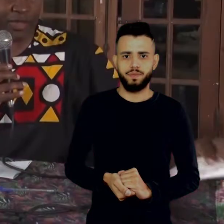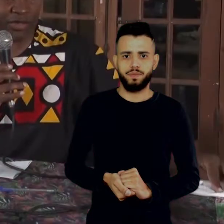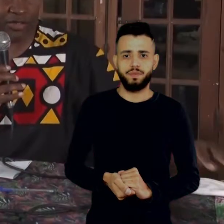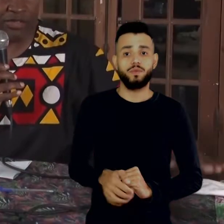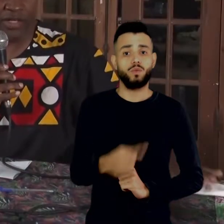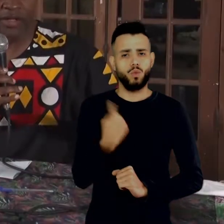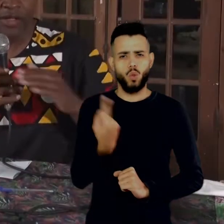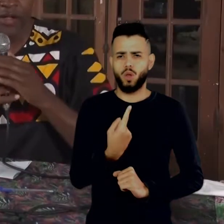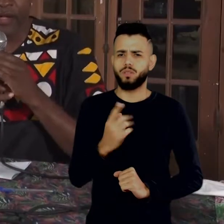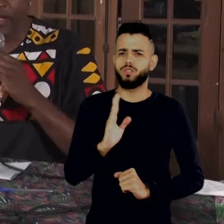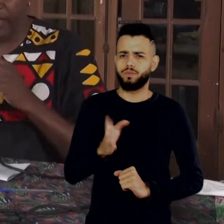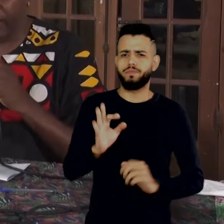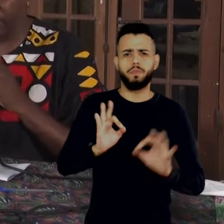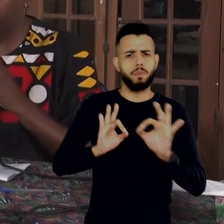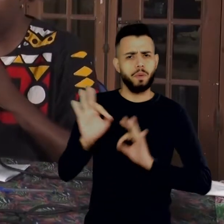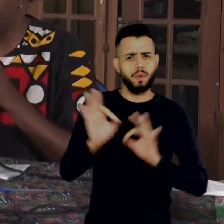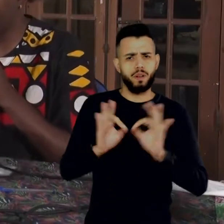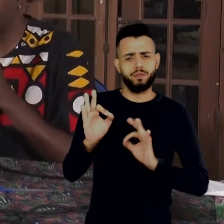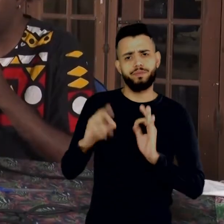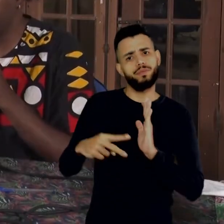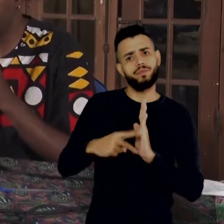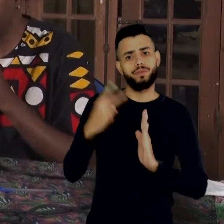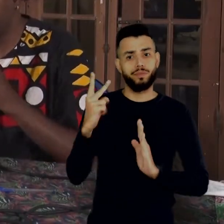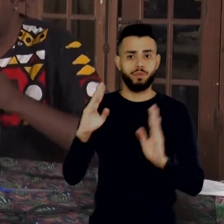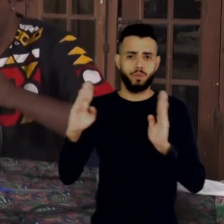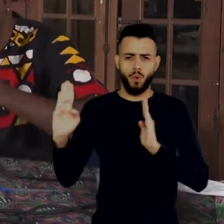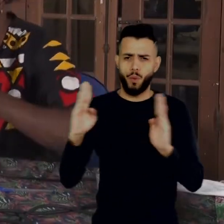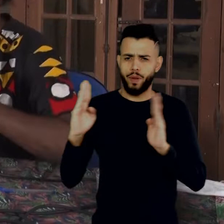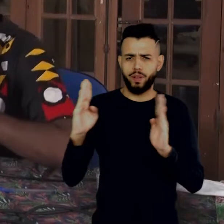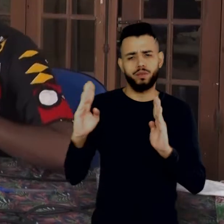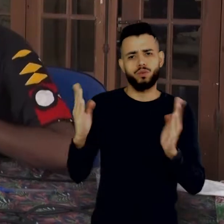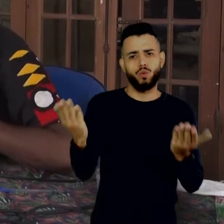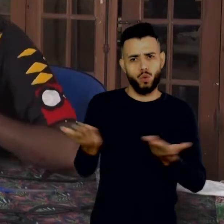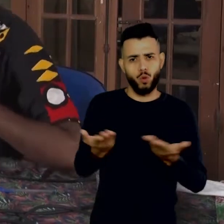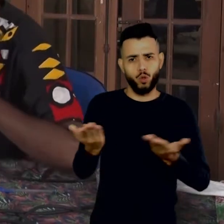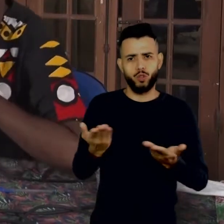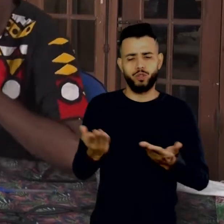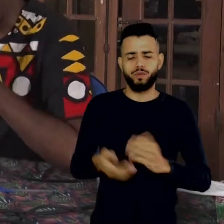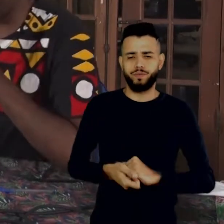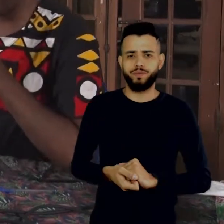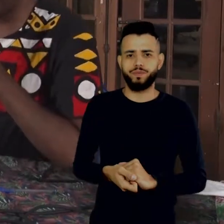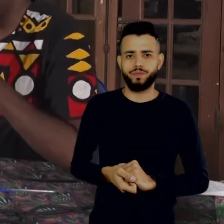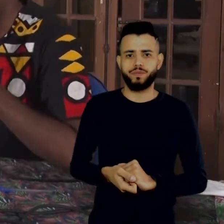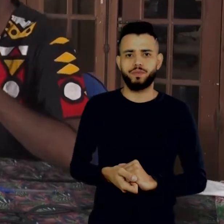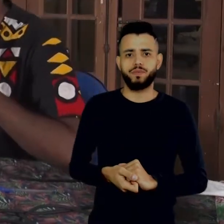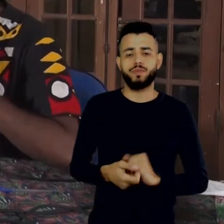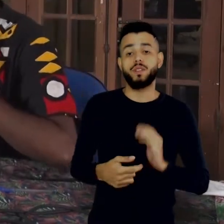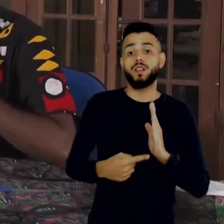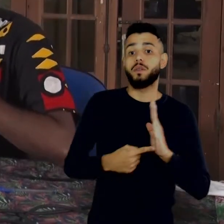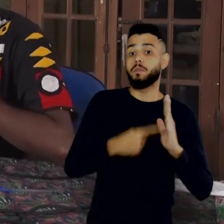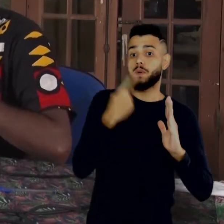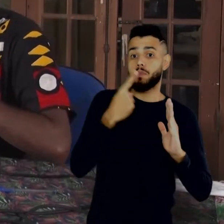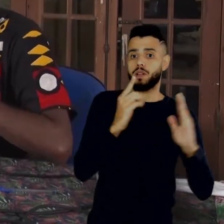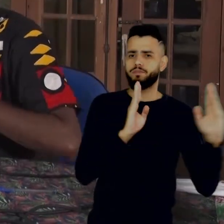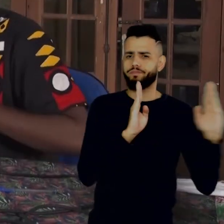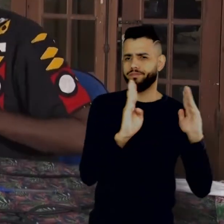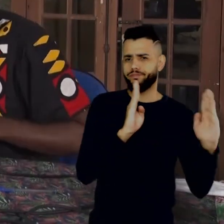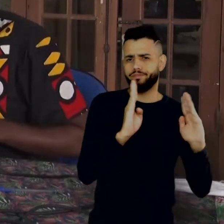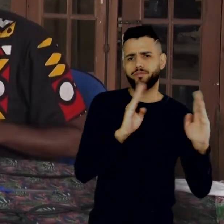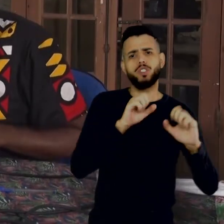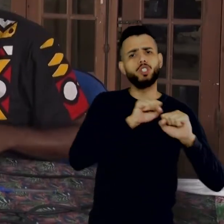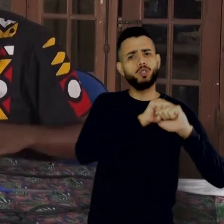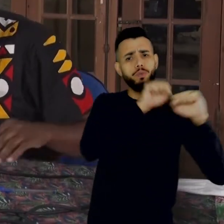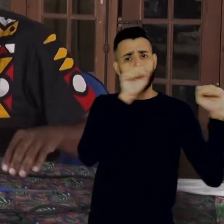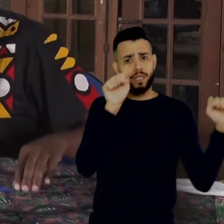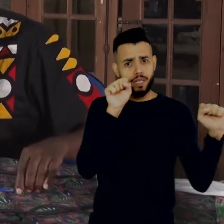preparados aí para a nossa segunda parte do dia. Na primeira parte, pela manhã, eu tinha feito